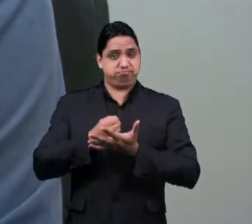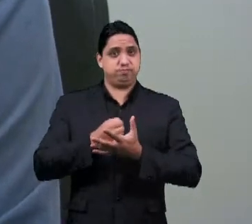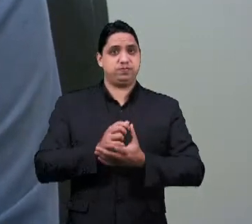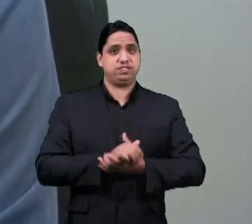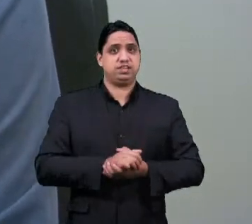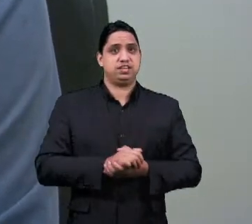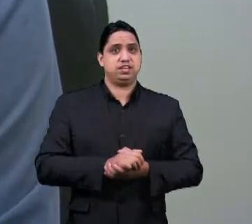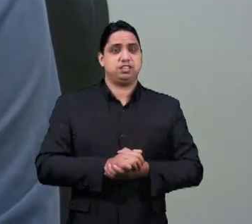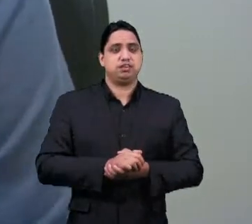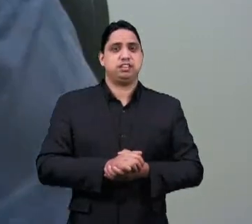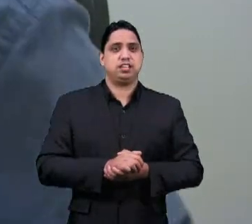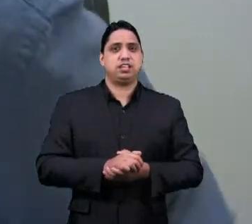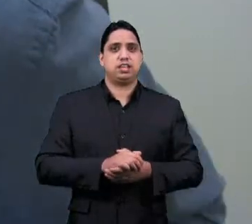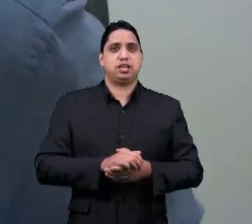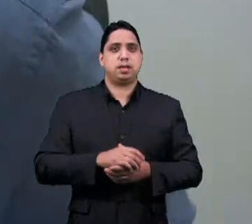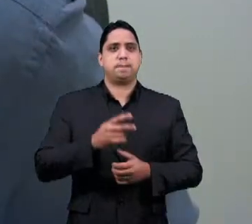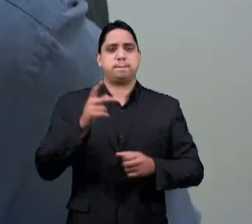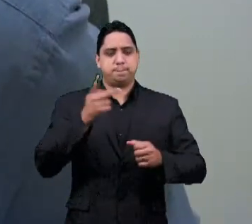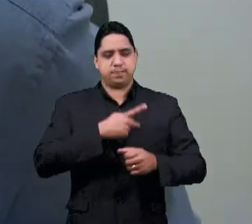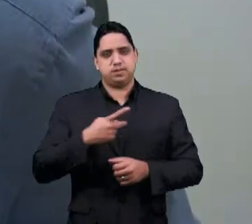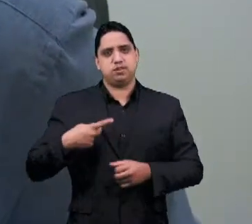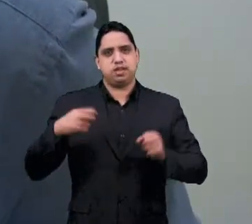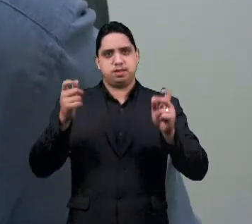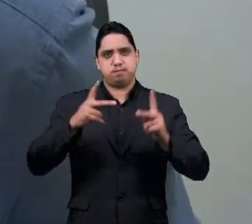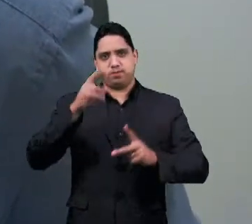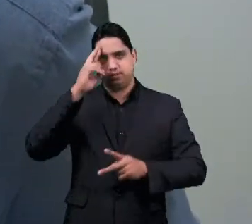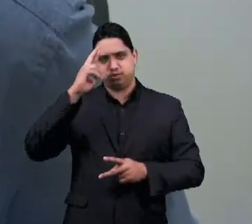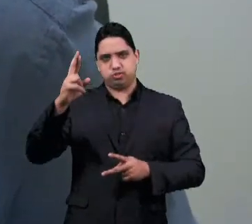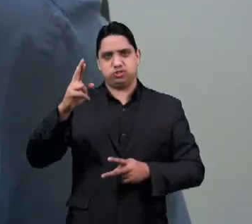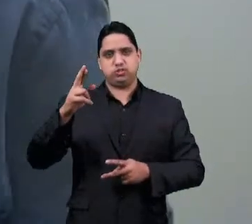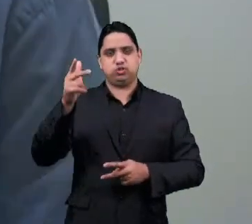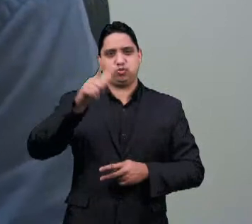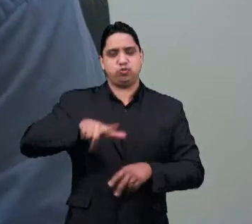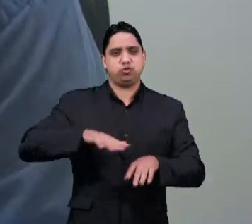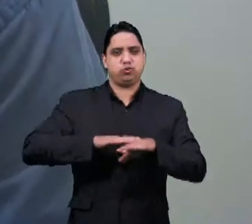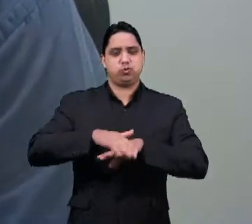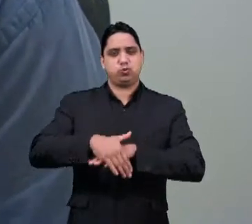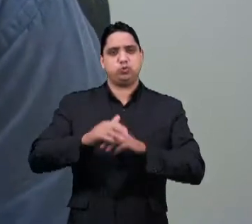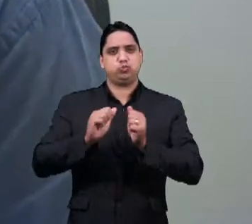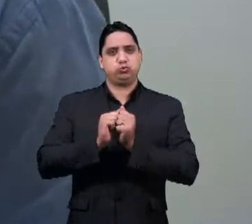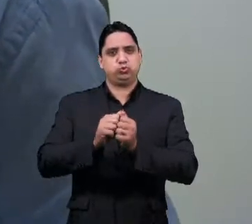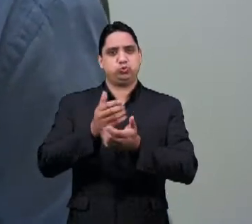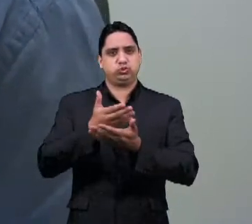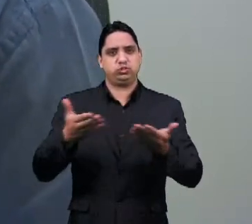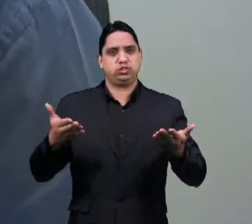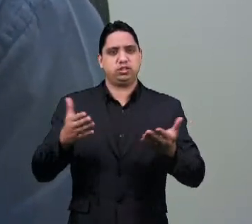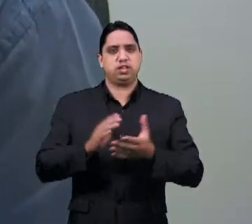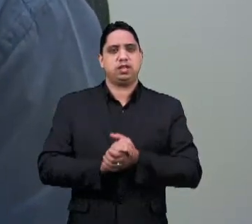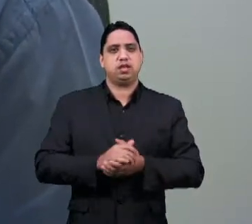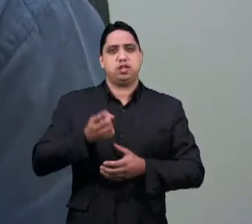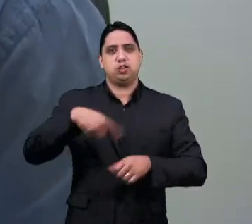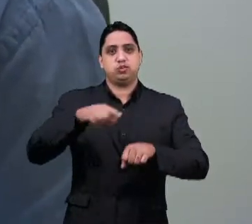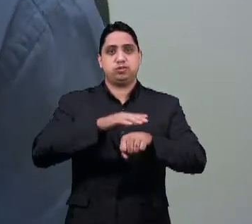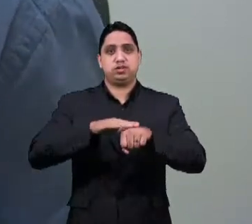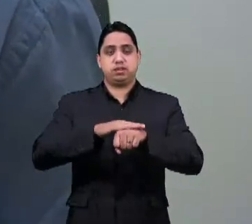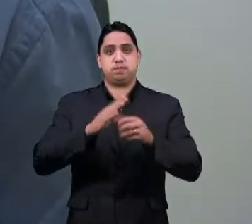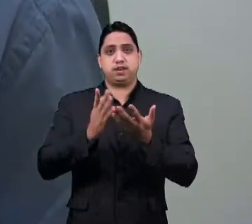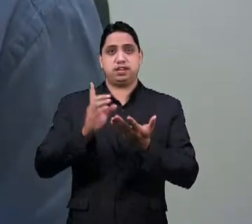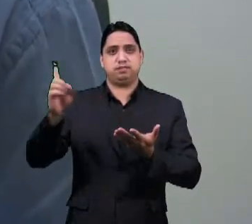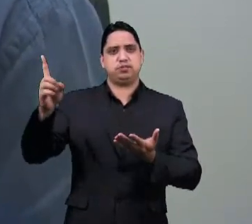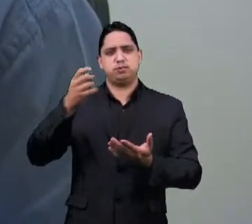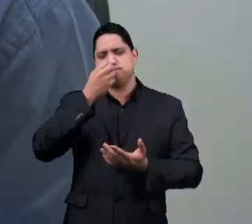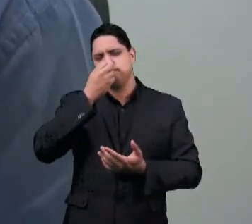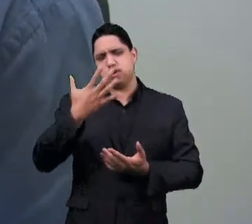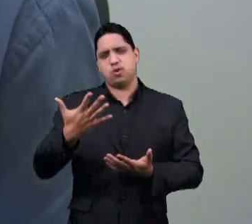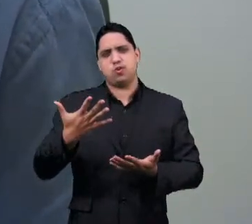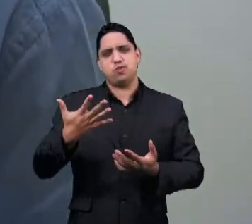auxiliando como sempre. Pastor, a paz do Senhor, mais uma noite juntos para conversarmos sobre a palavra do Senhor. Que coisa boa,